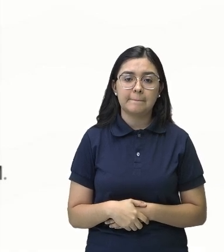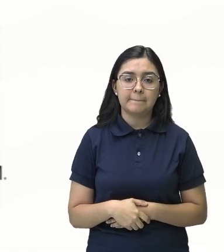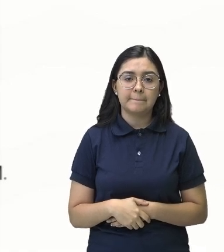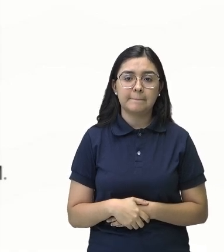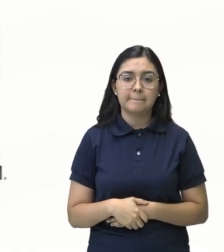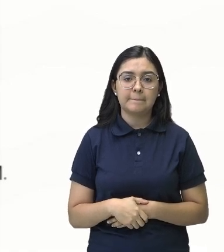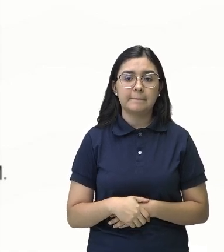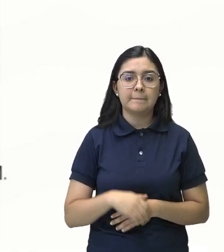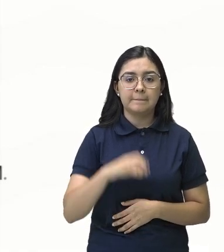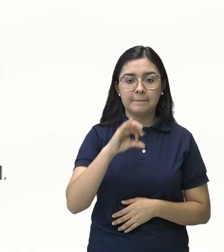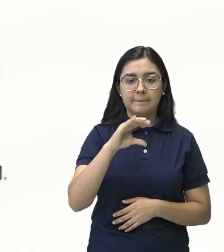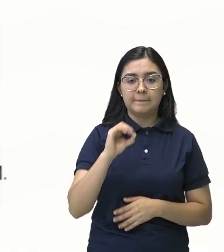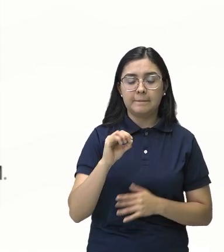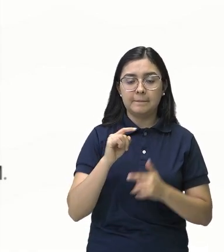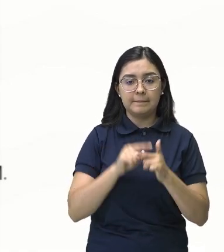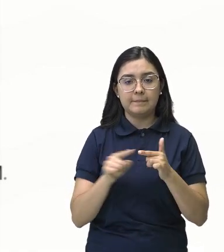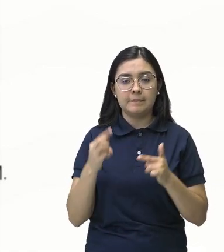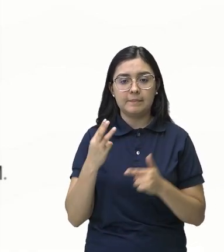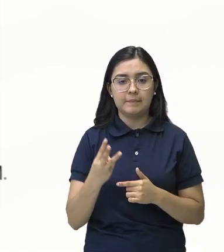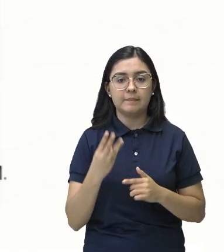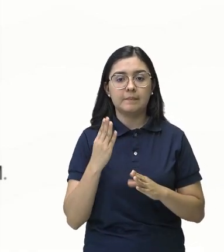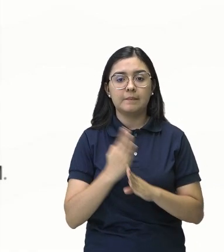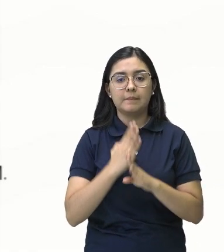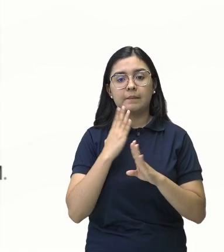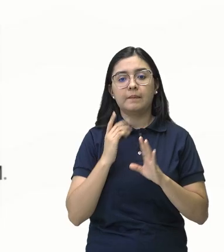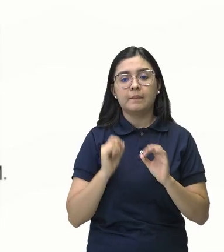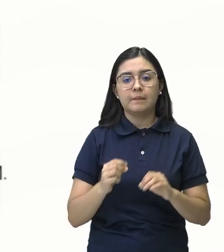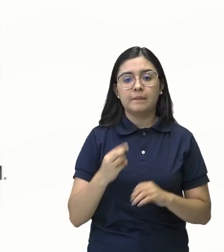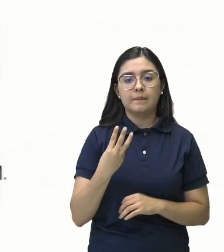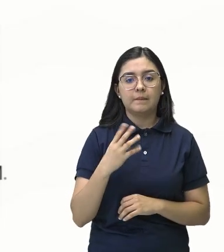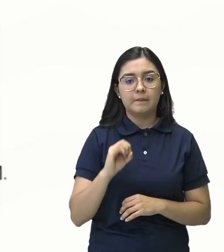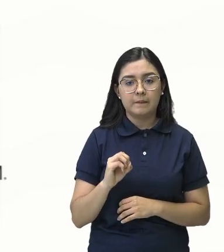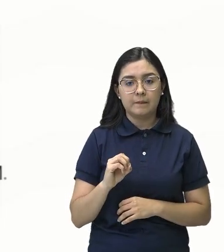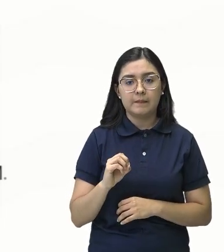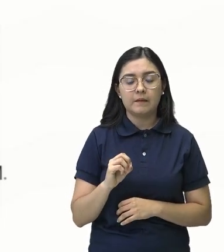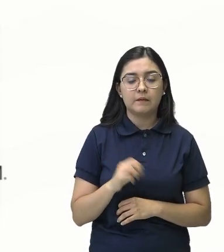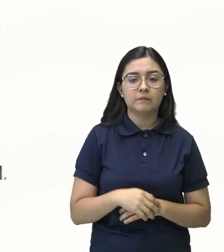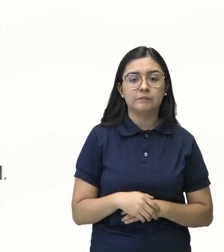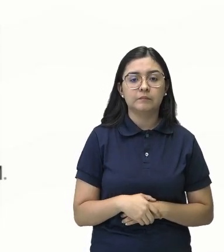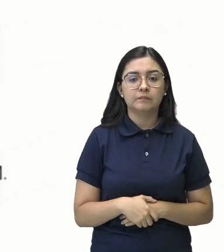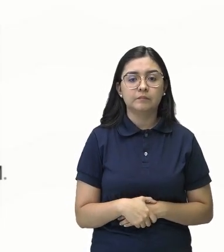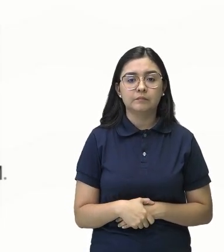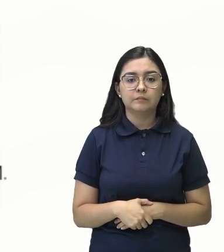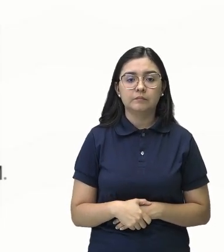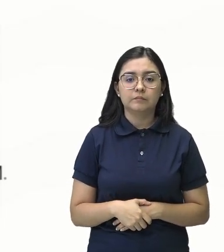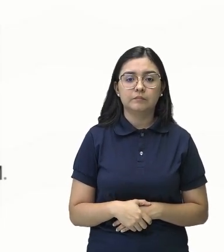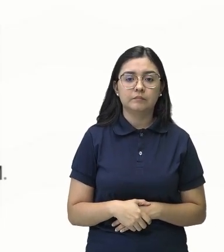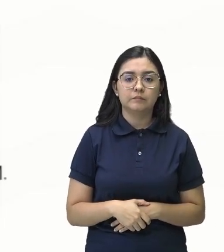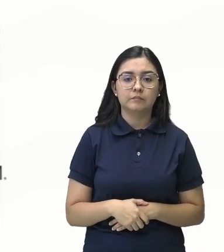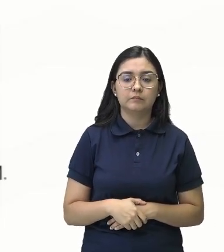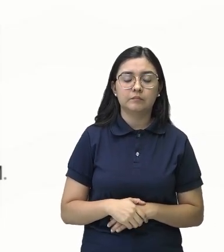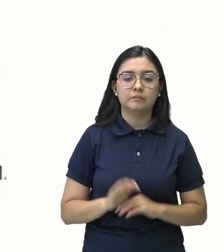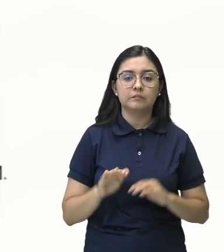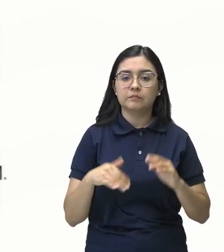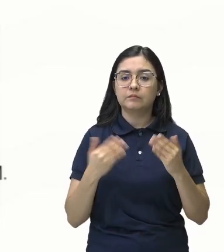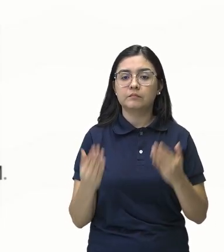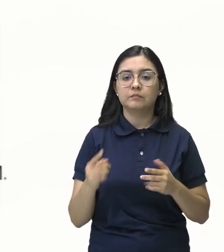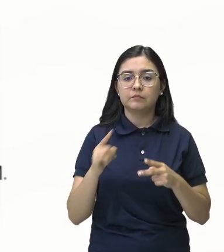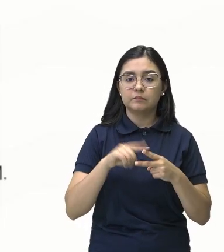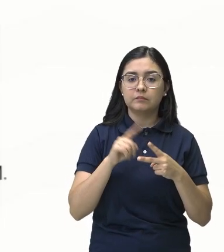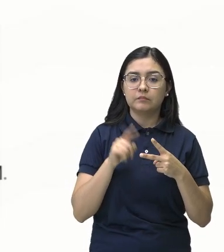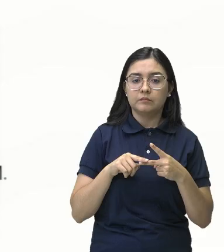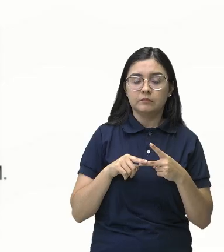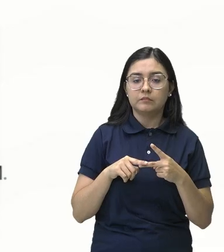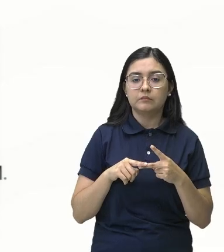se eu pegar os 90 e dividir por 3, eu vou chegar em 30, certo? E como os nossos ângulos